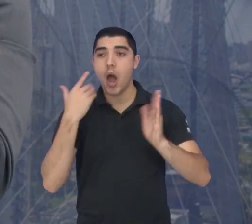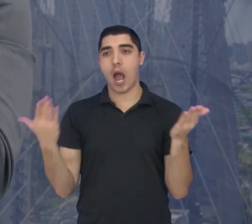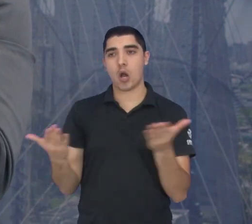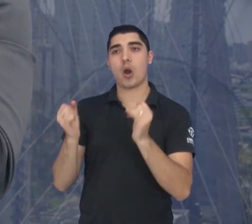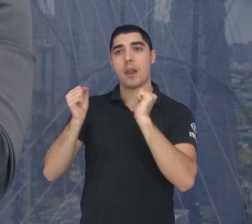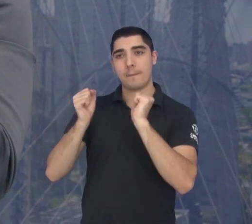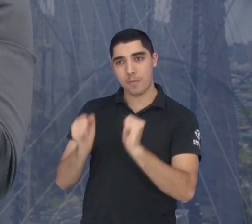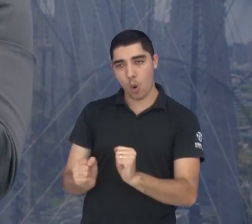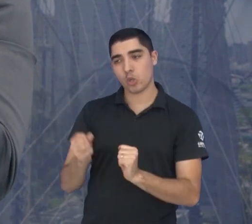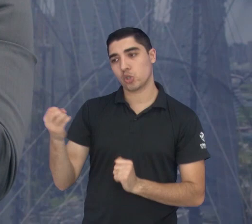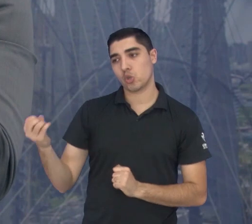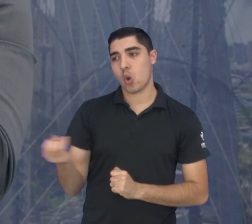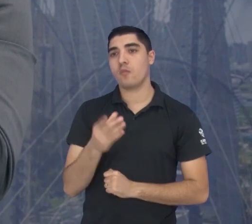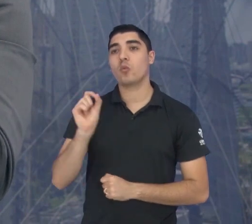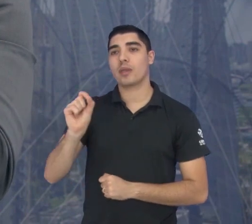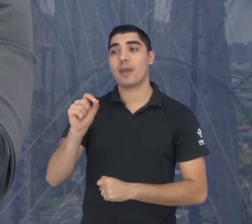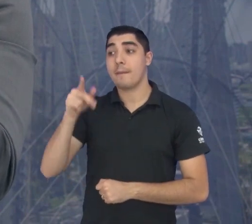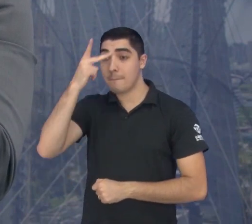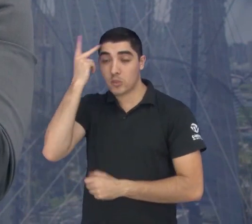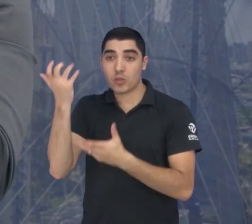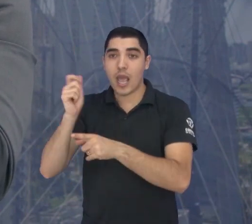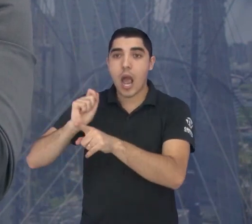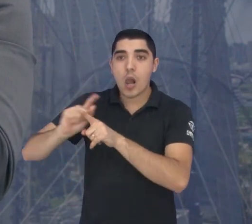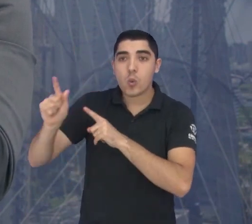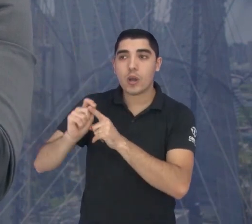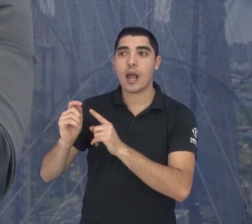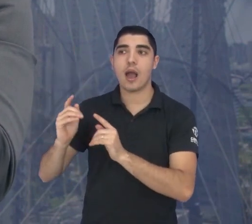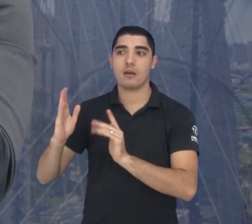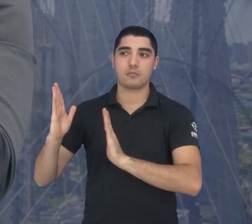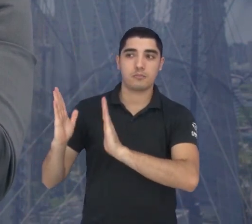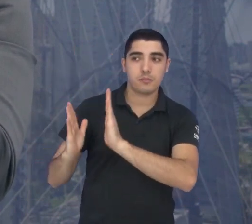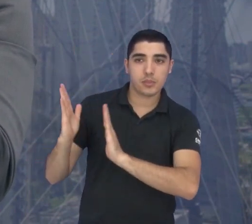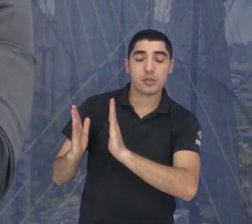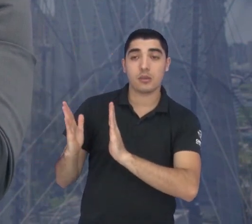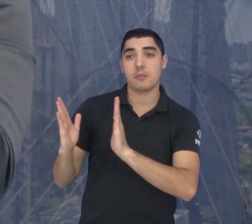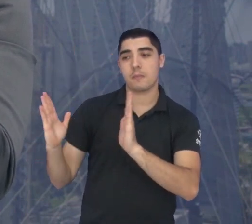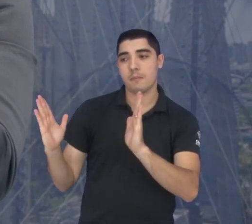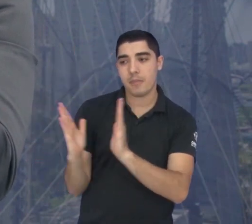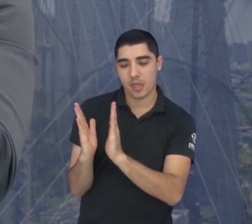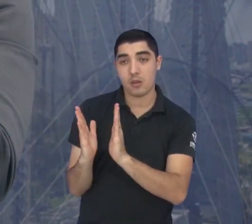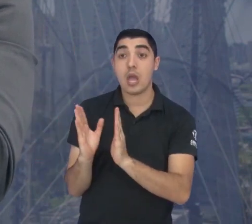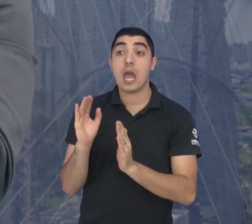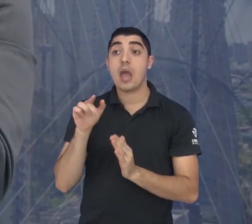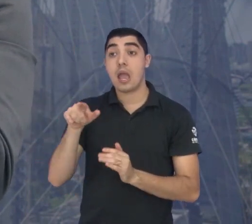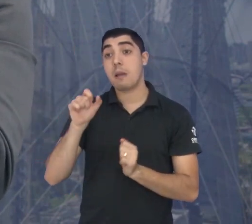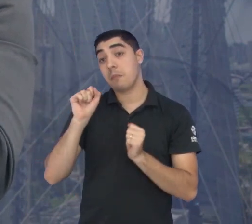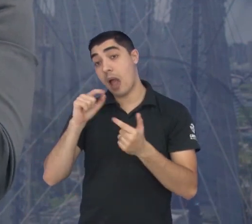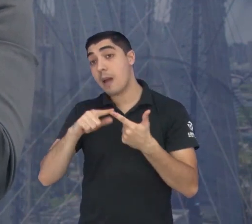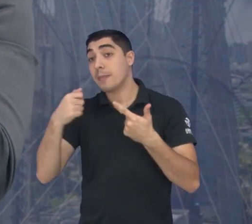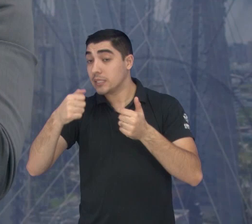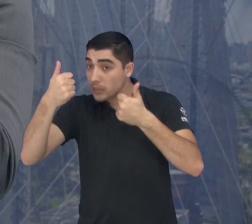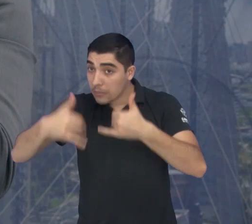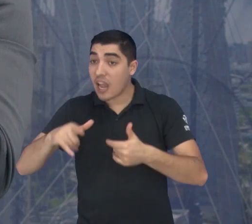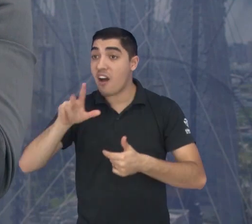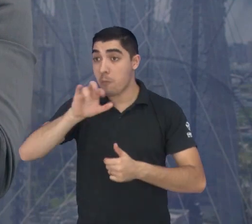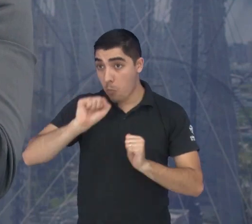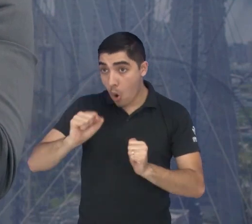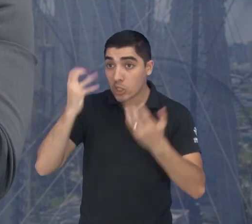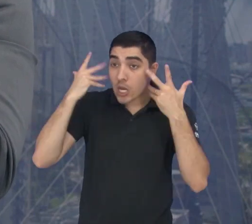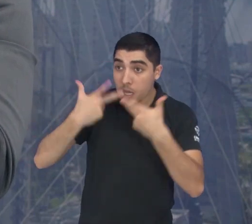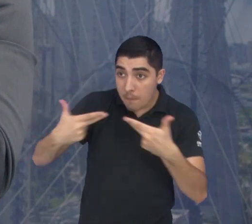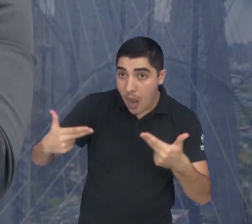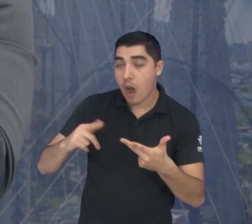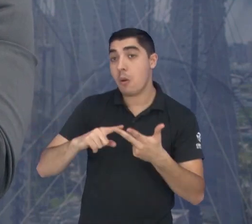informar a qualificação de quem que vai ficar, se vai ter animal, se vai ter o veículo, qual veículo, placa, qual período que vai ficar. Ou